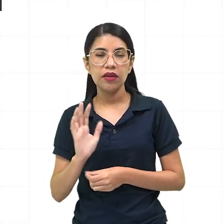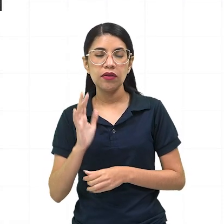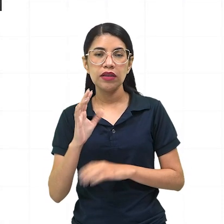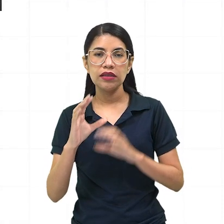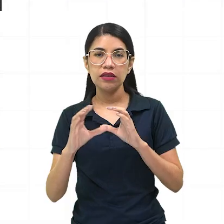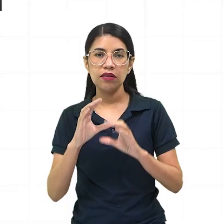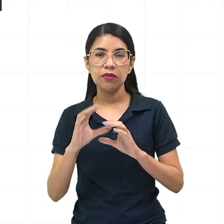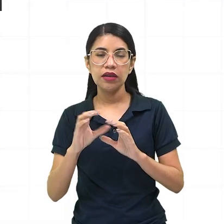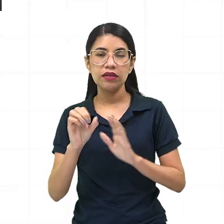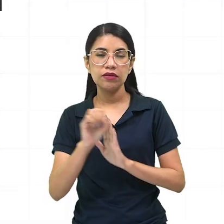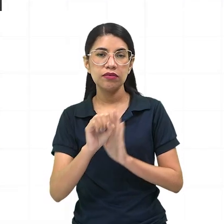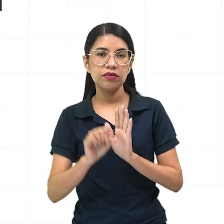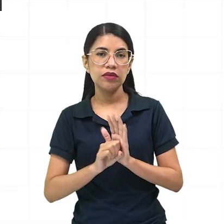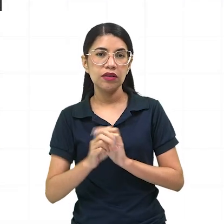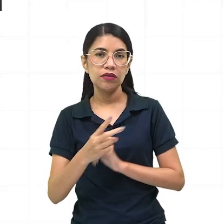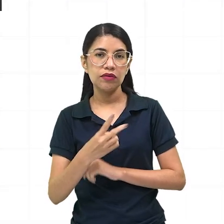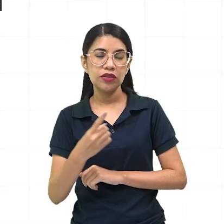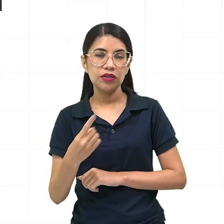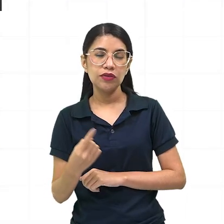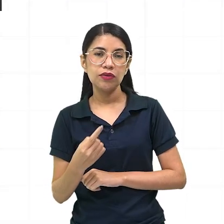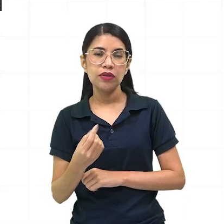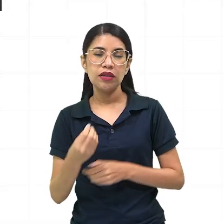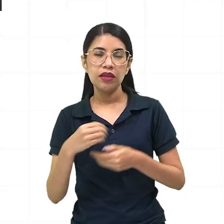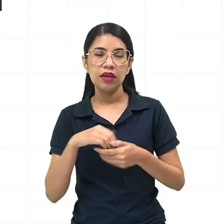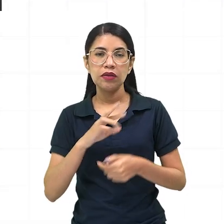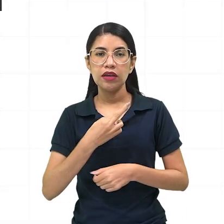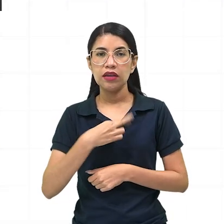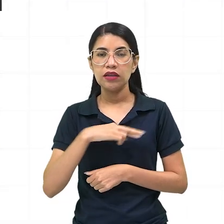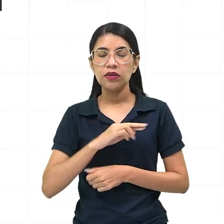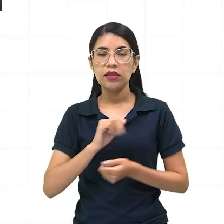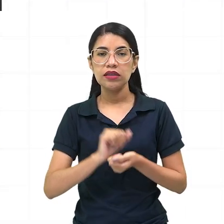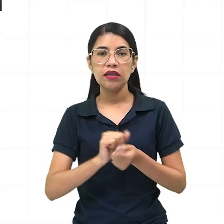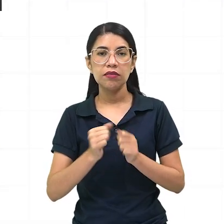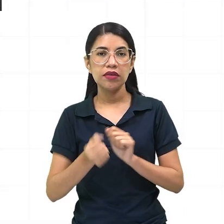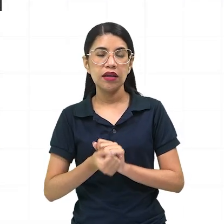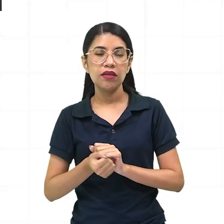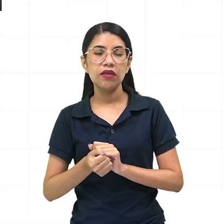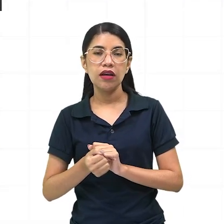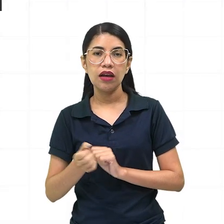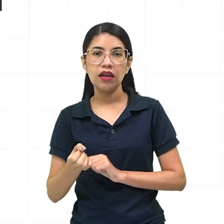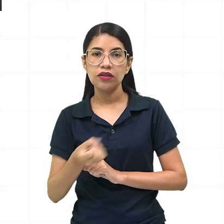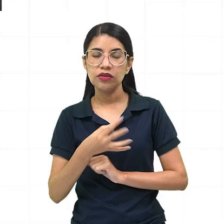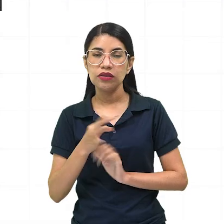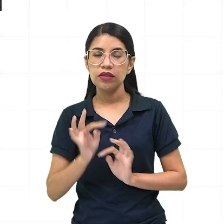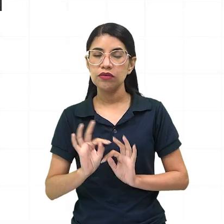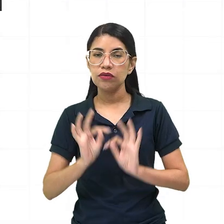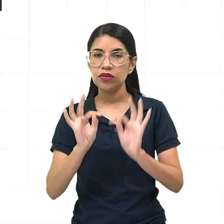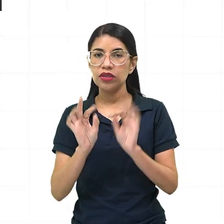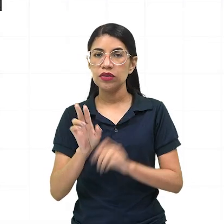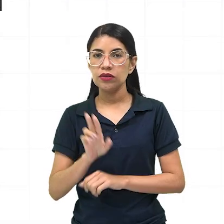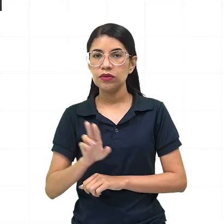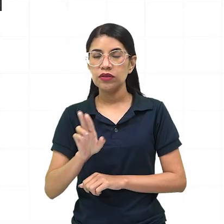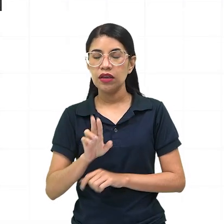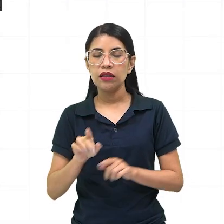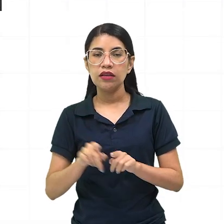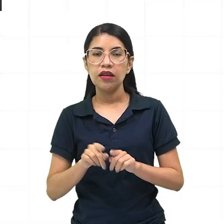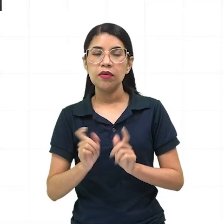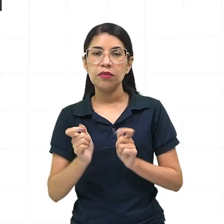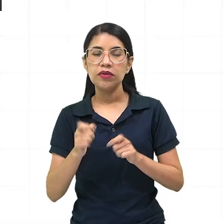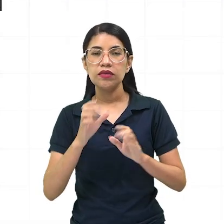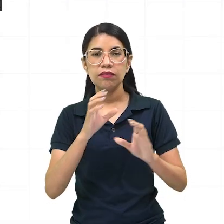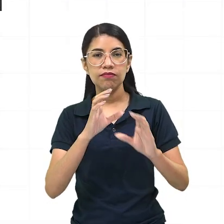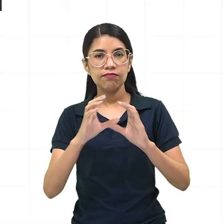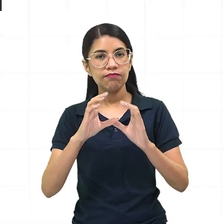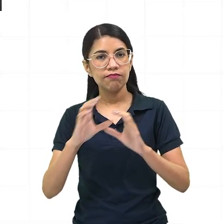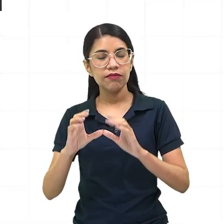século XXI. No século XXI, as religiões se adaptaram a essas novas tecnologias, encontraram formas inovadoras de se comunicar. Por